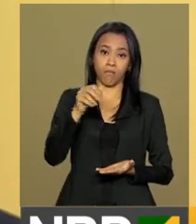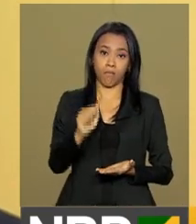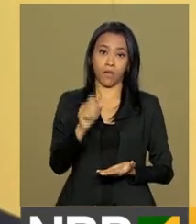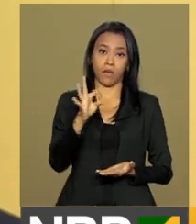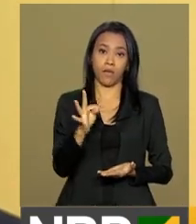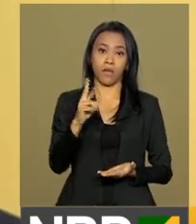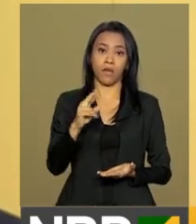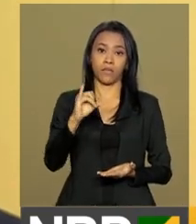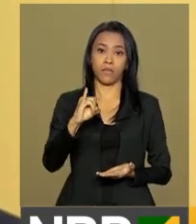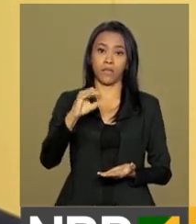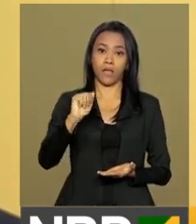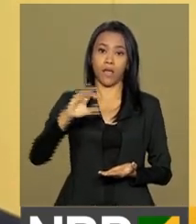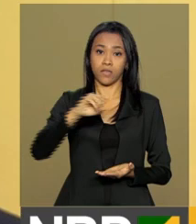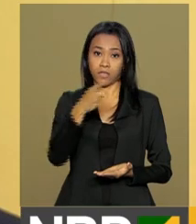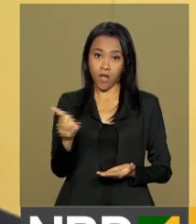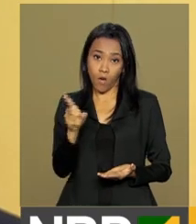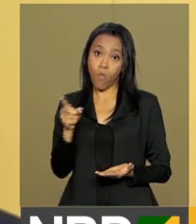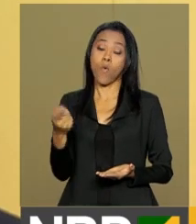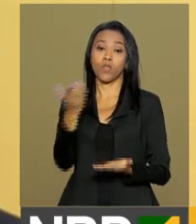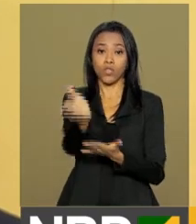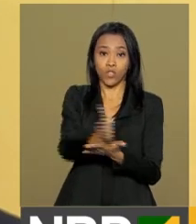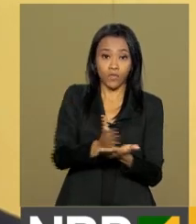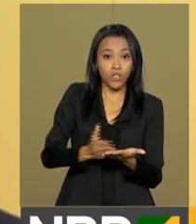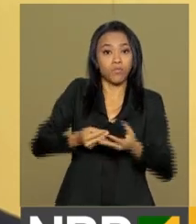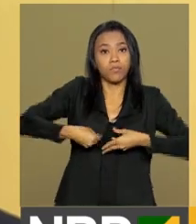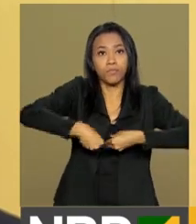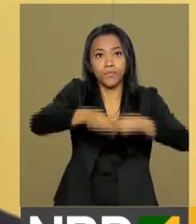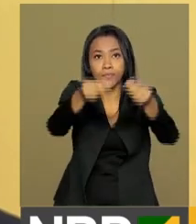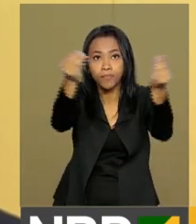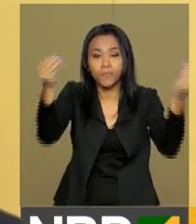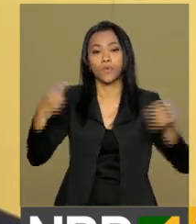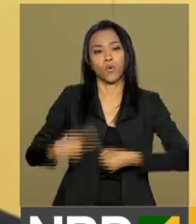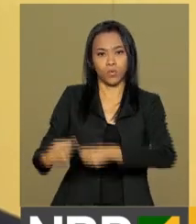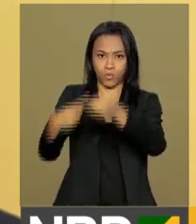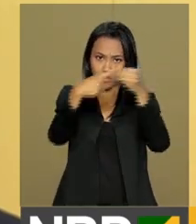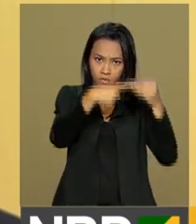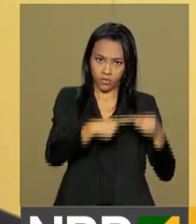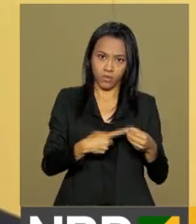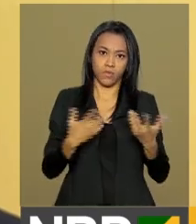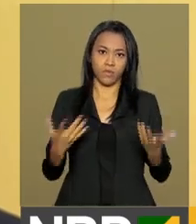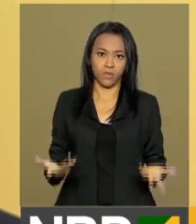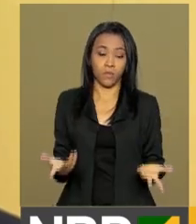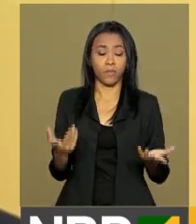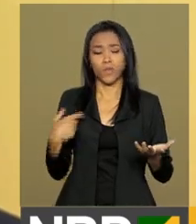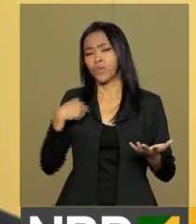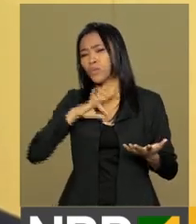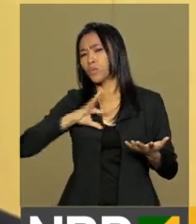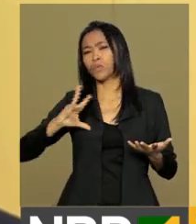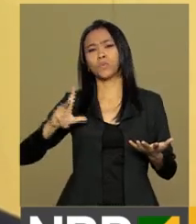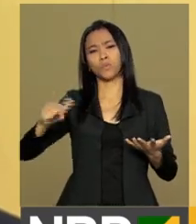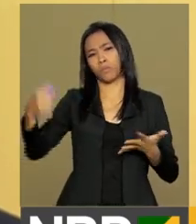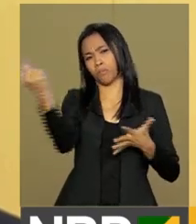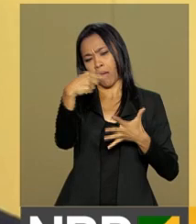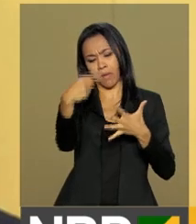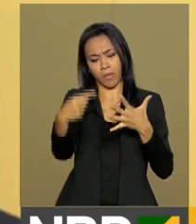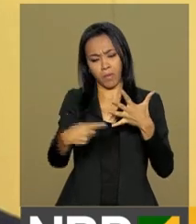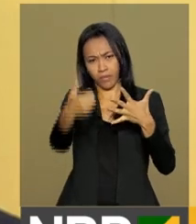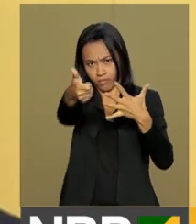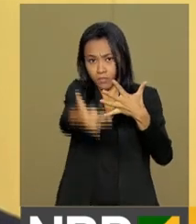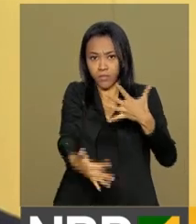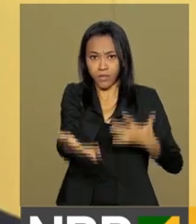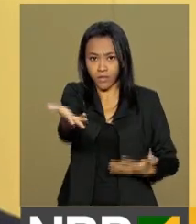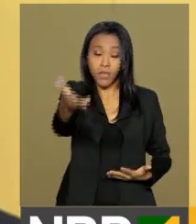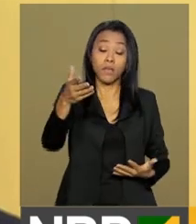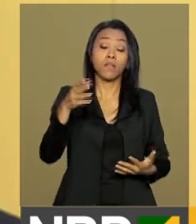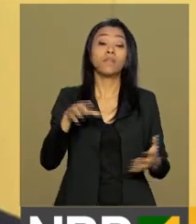municípios fechassem as suas contas. Mas eu quero dizer que, de fora parte de tudo isso, o fato é que também na